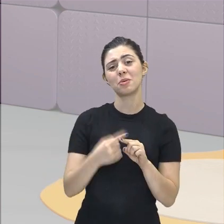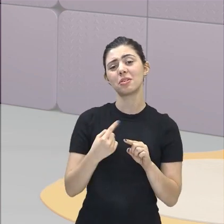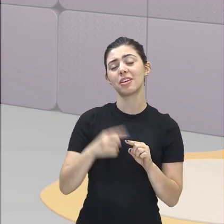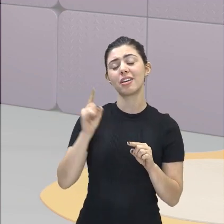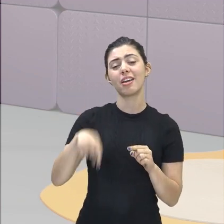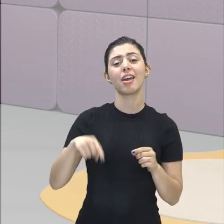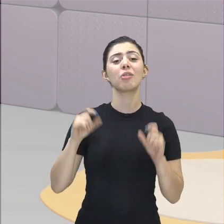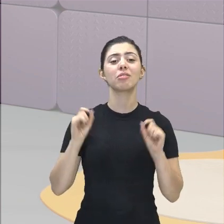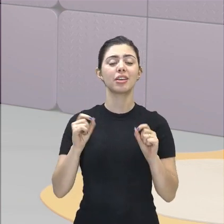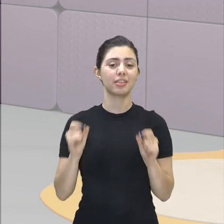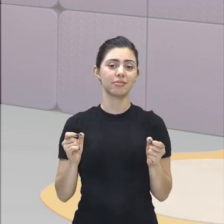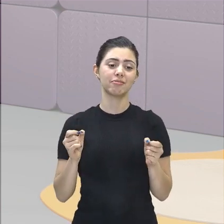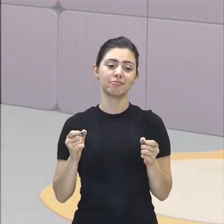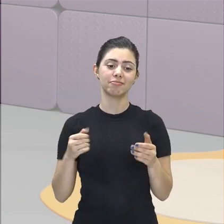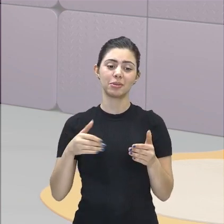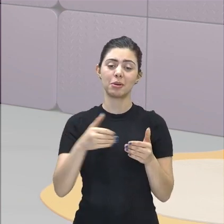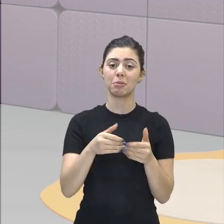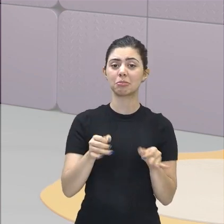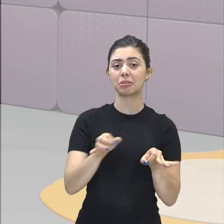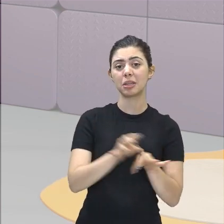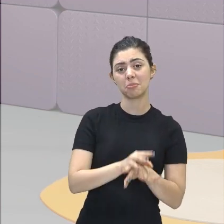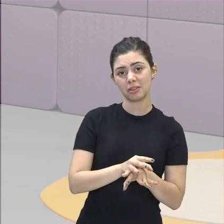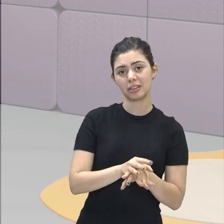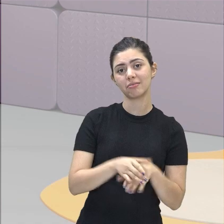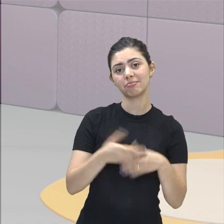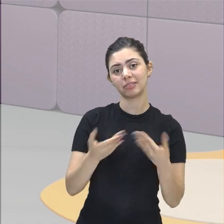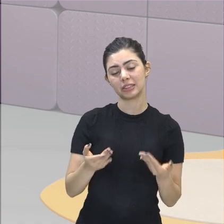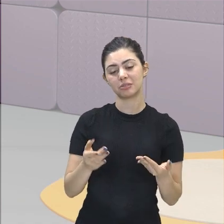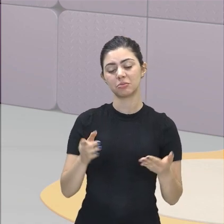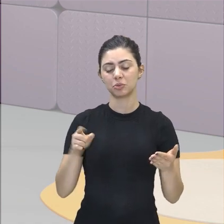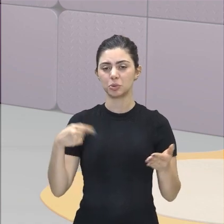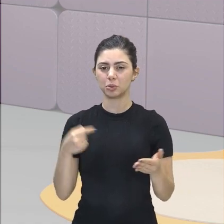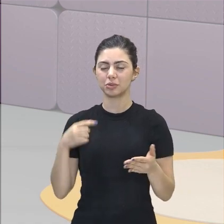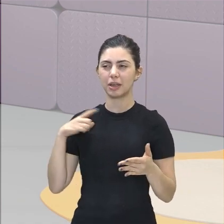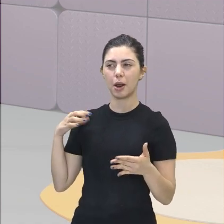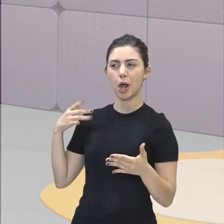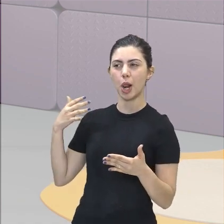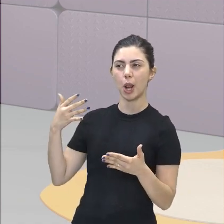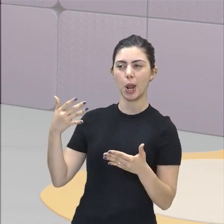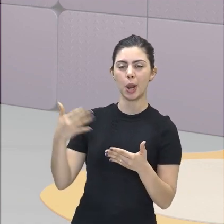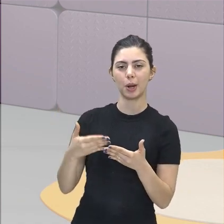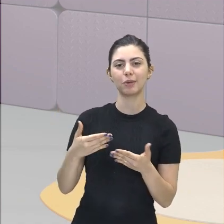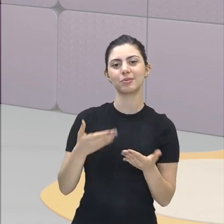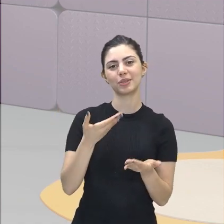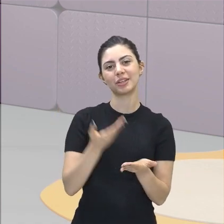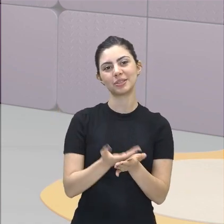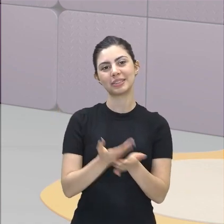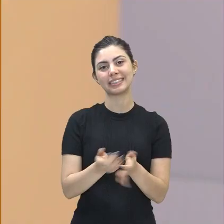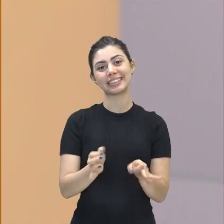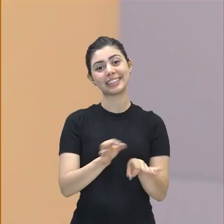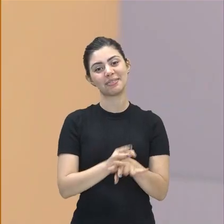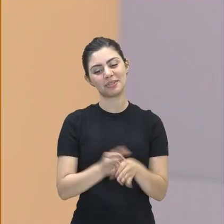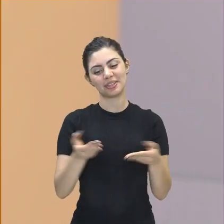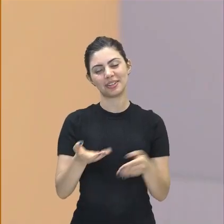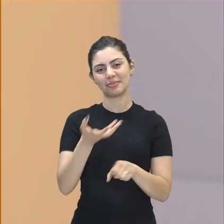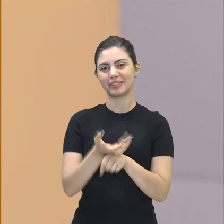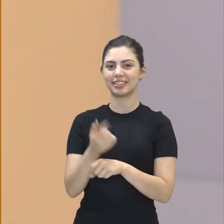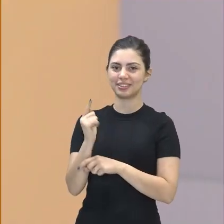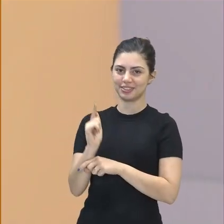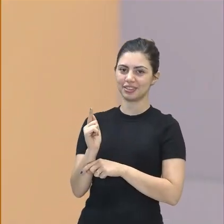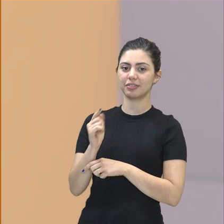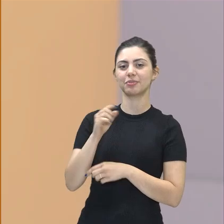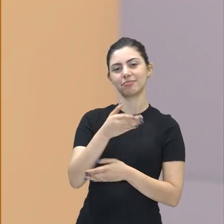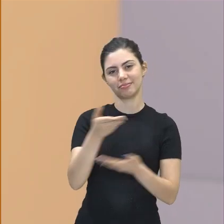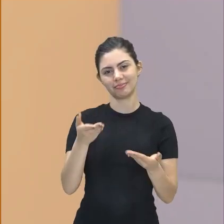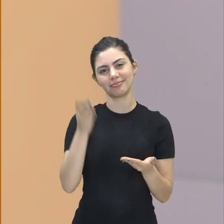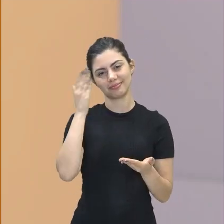Estamos encerrando esse período, todo esse percurso que nós fizemos aqui nas aulas de geografia. Como vocês sabem, eu sou o